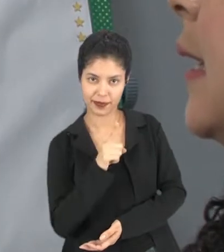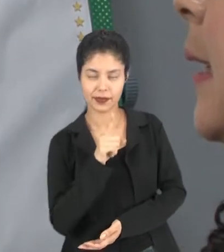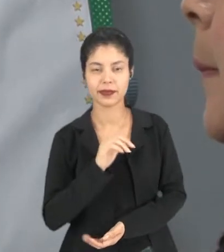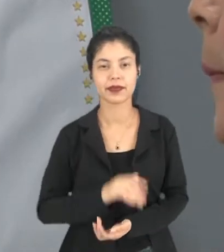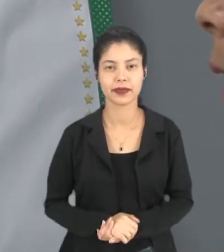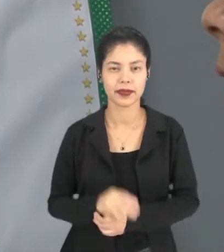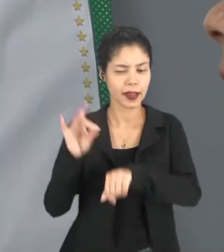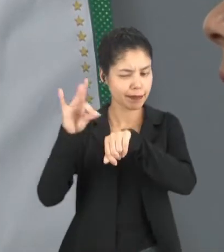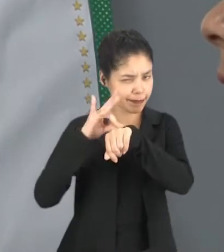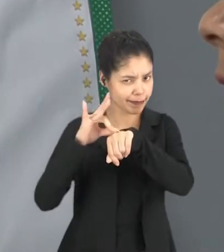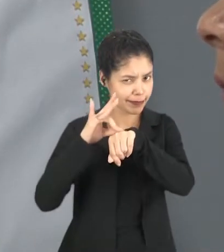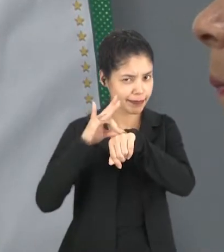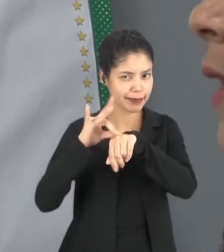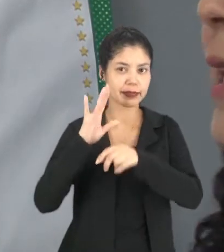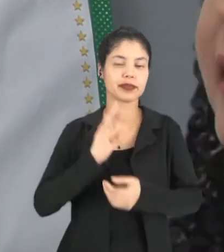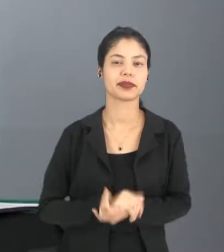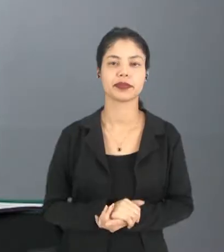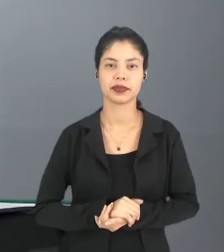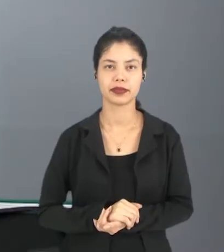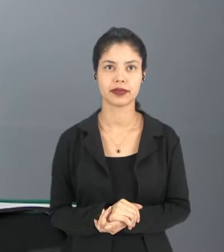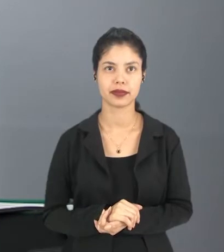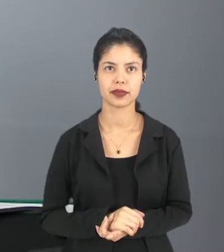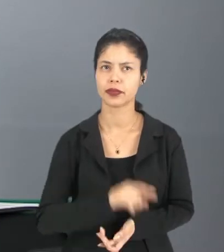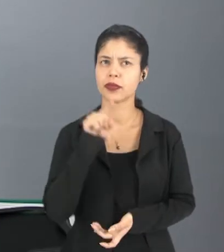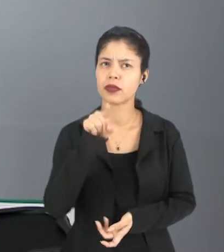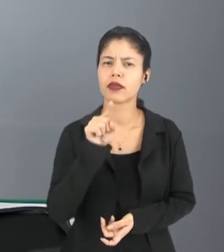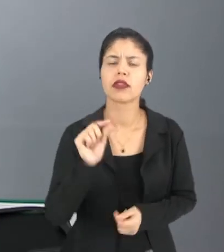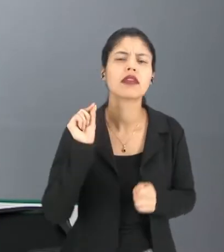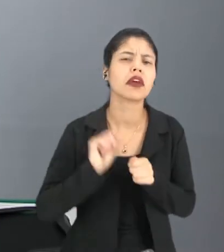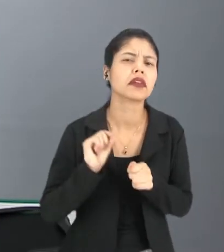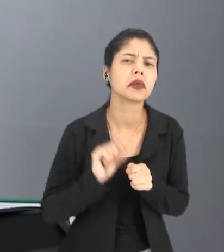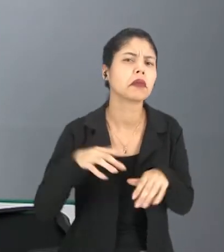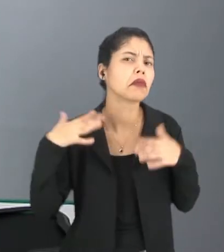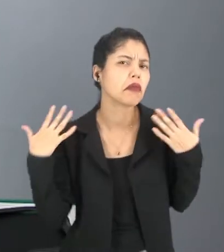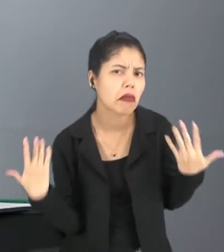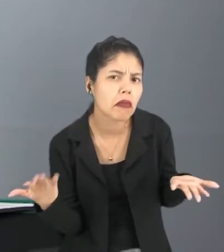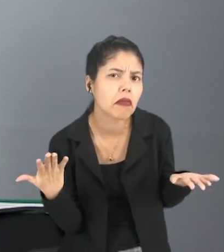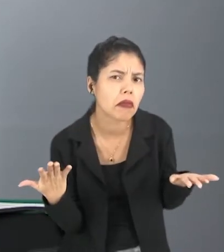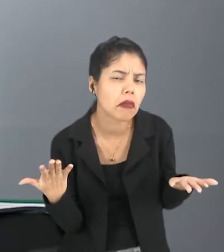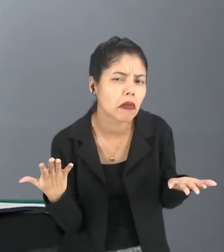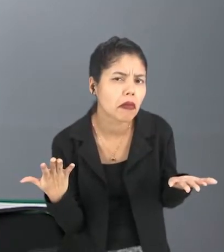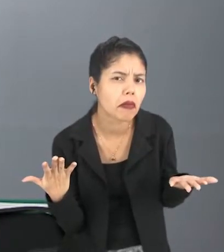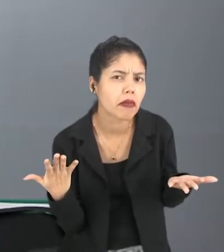amarelas e pretas. E elas estão fazendo o quê?